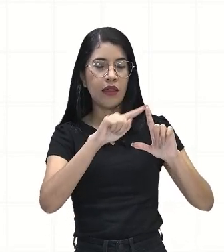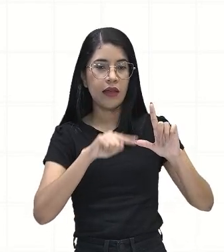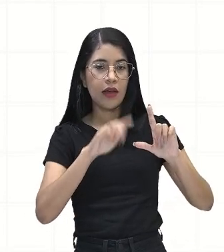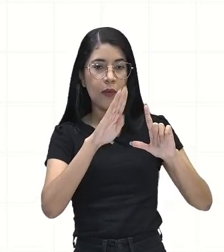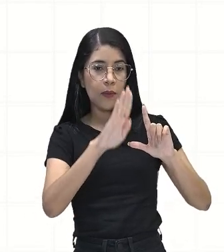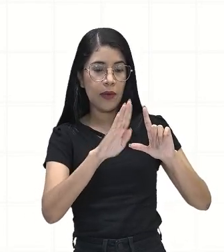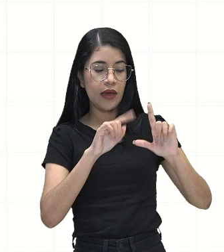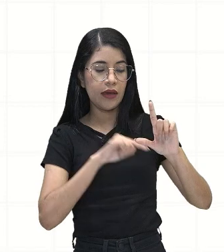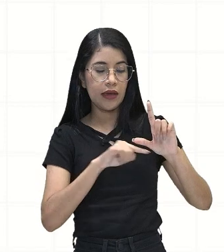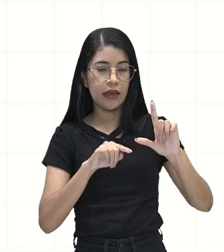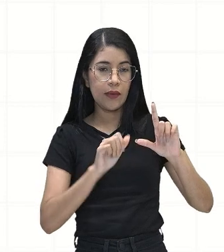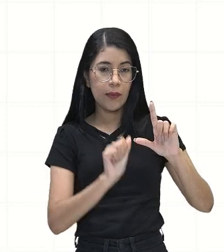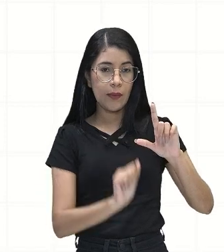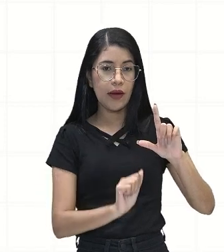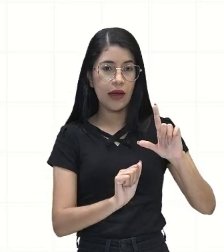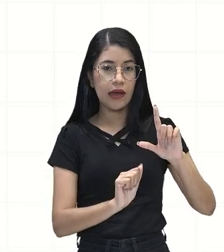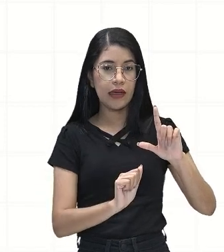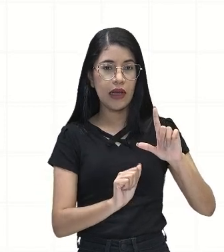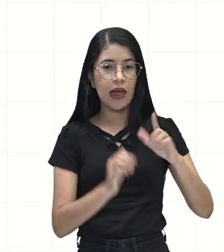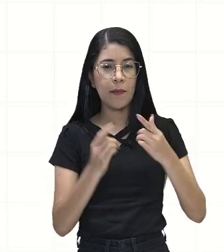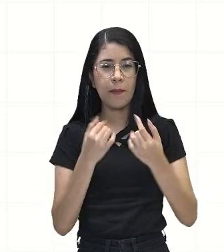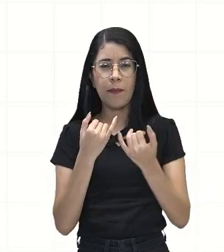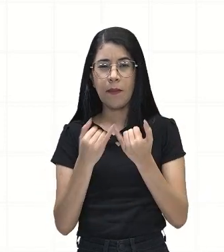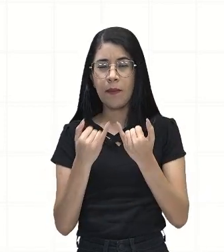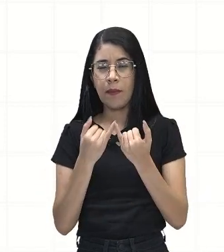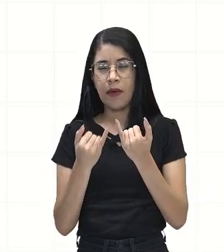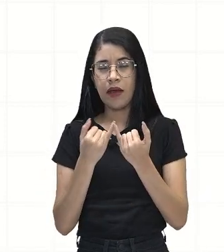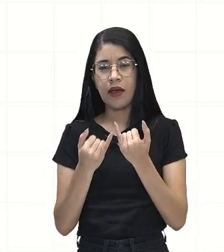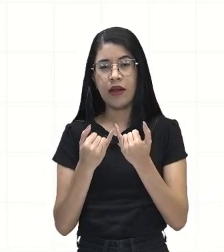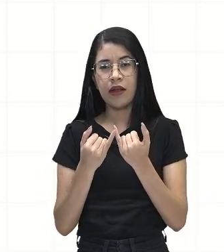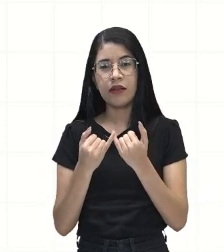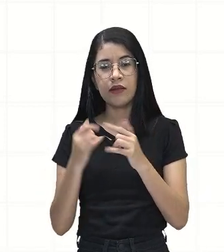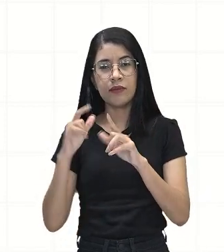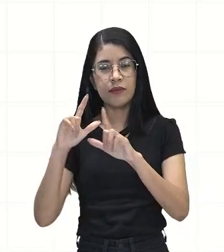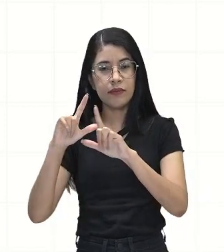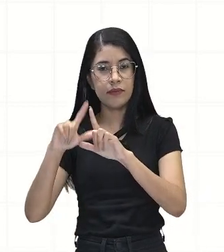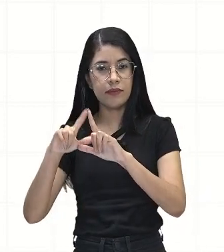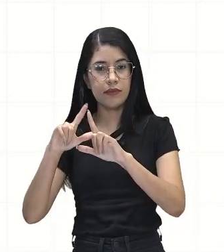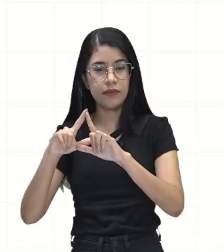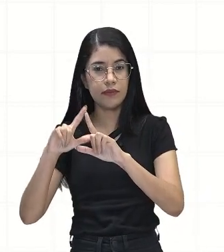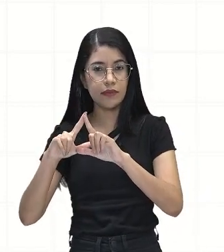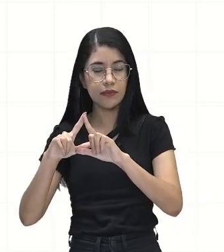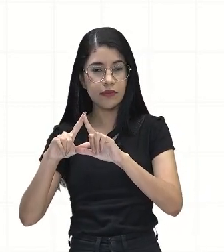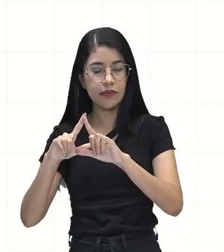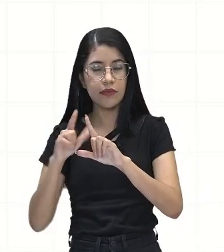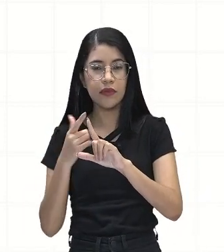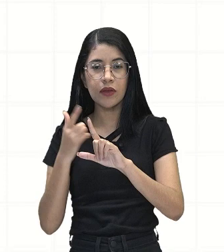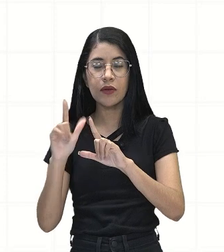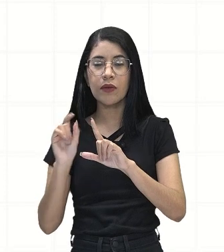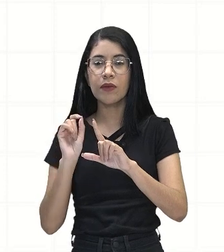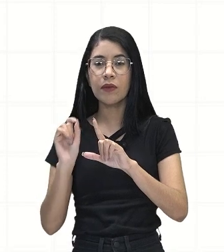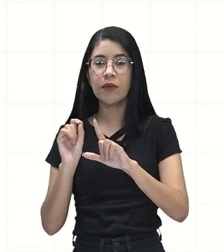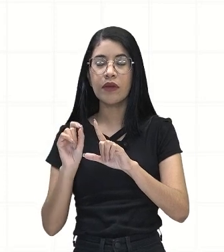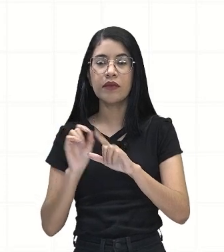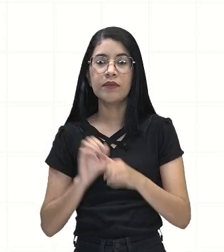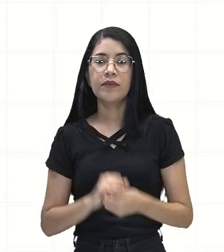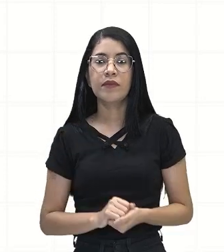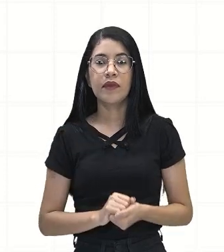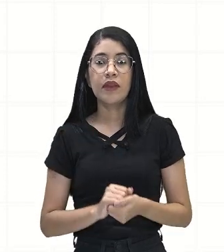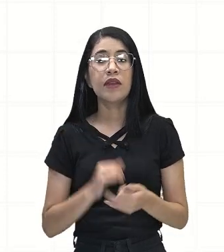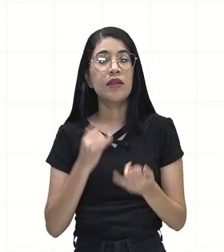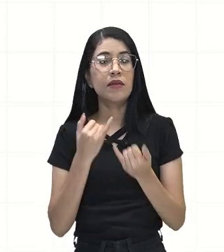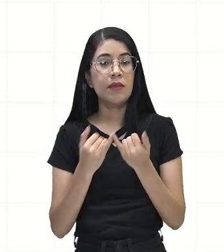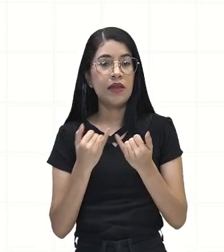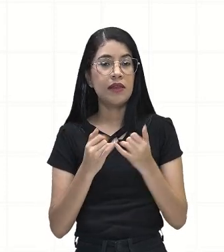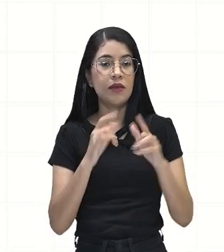semelhança de triângulo, né, como a gente já viu, por semelhança de triângulo, o que é que eu tenho? Eu tenho que esses dois triângulos são